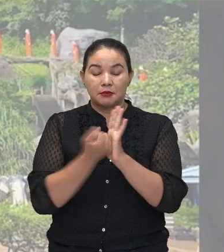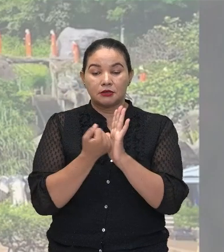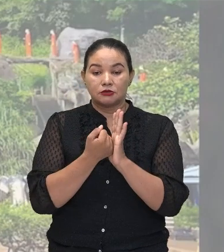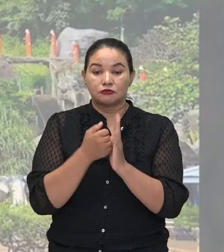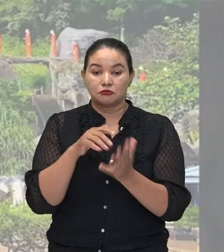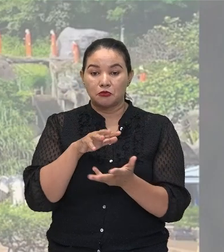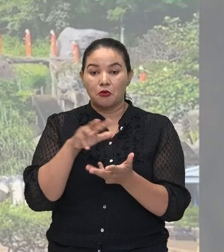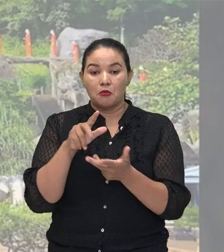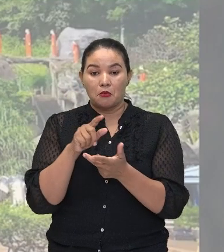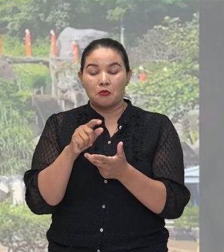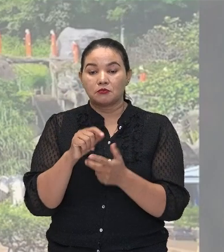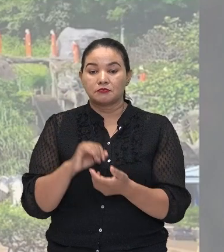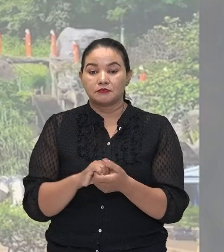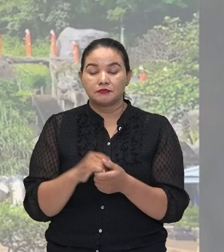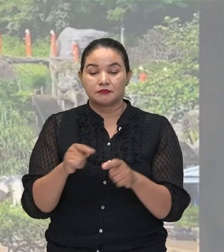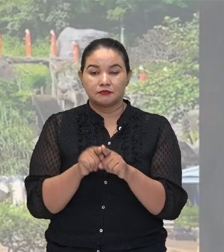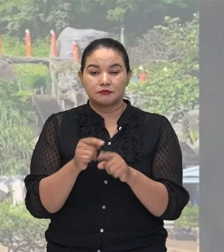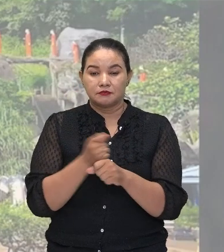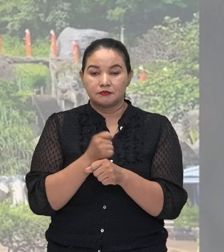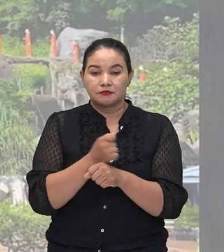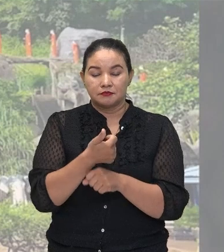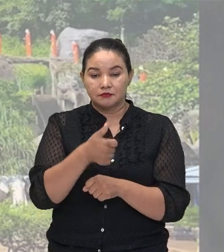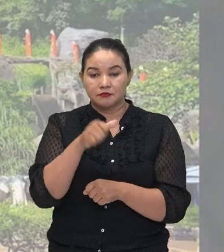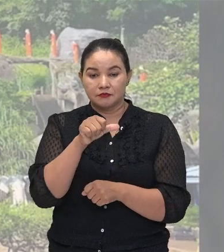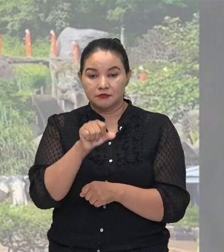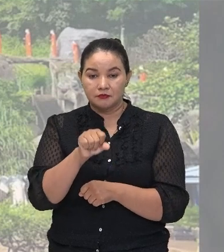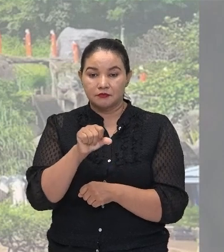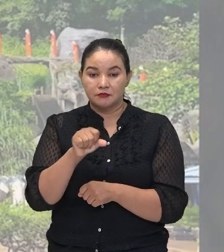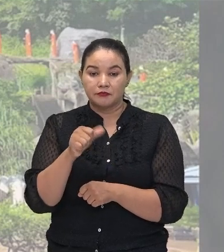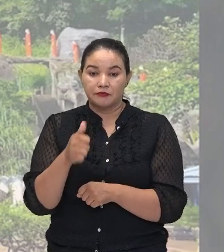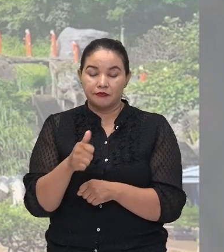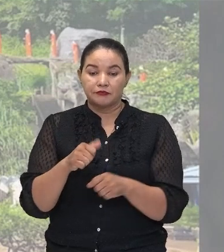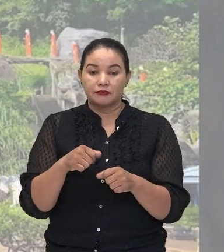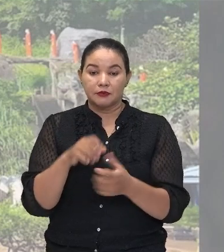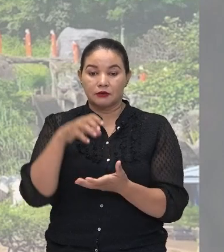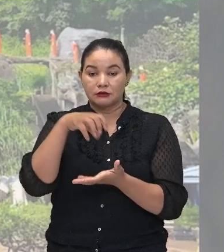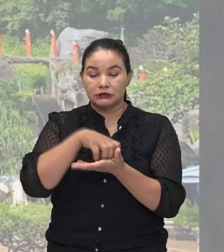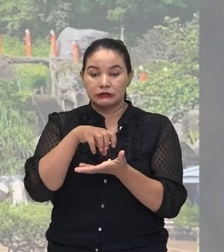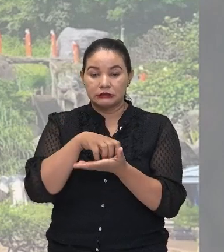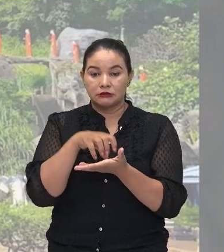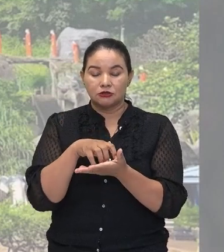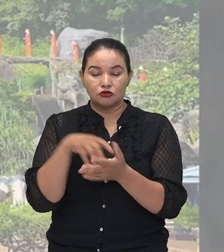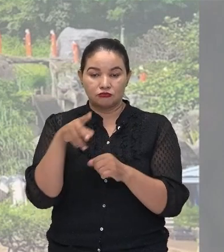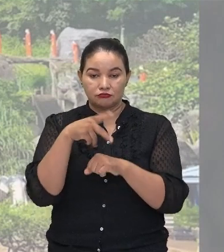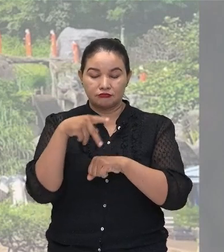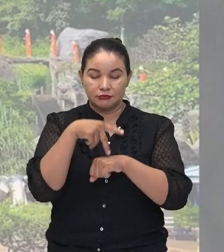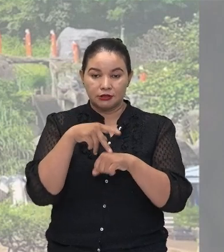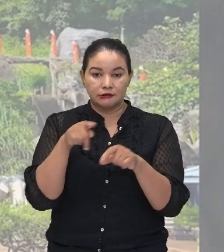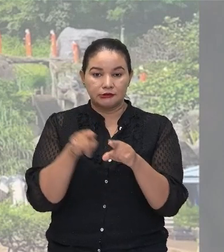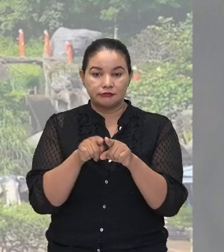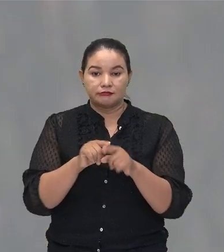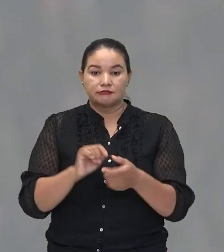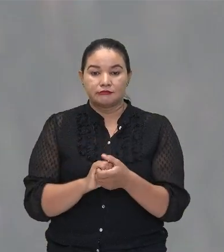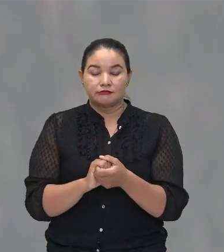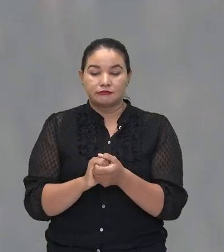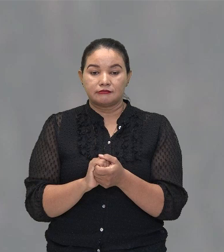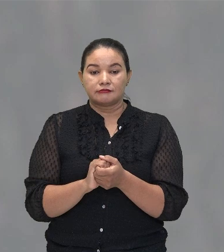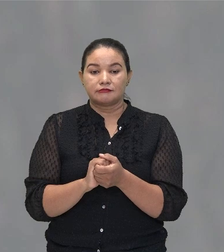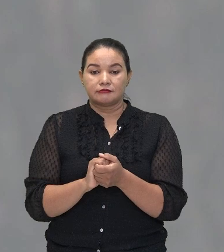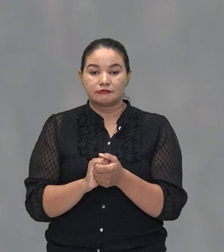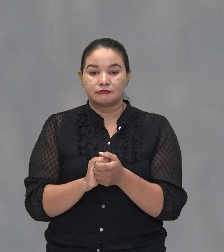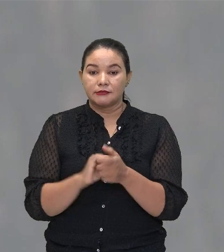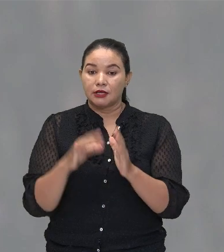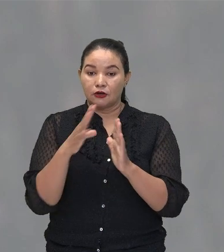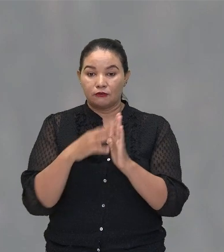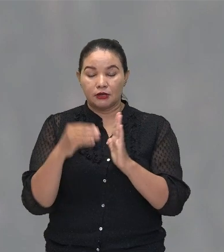desde 1991 do Sri Lanka e ele está situado na parte central do país. E ele também é um exemplo